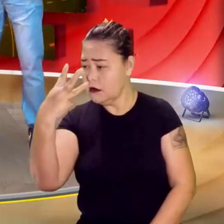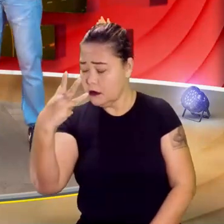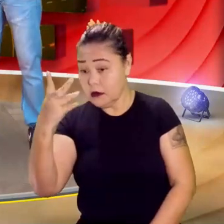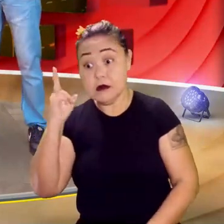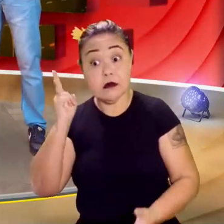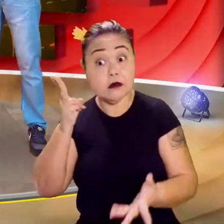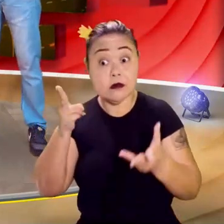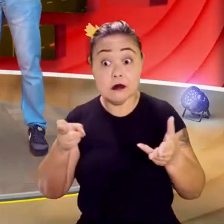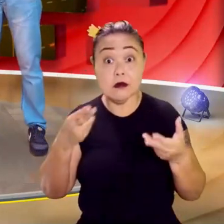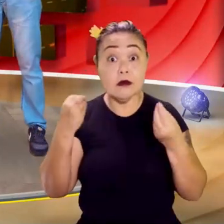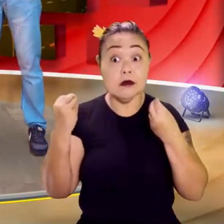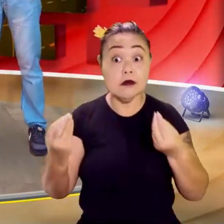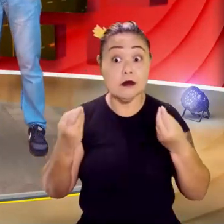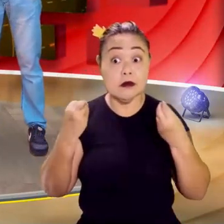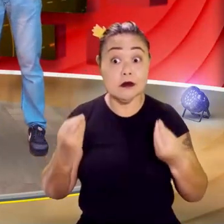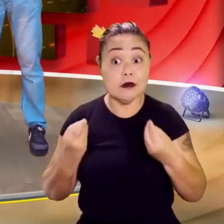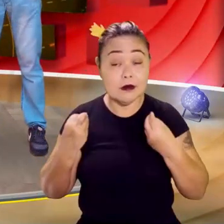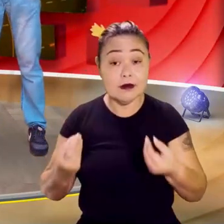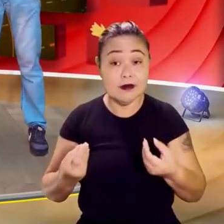1,035 na mesma base?